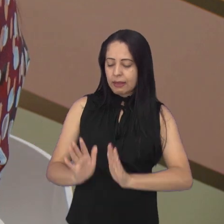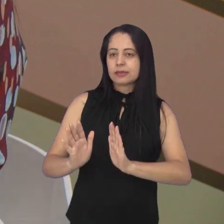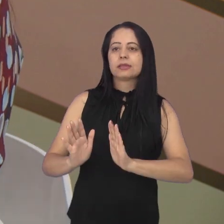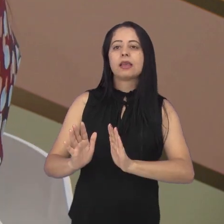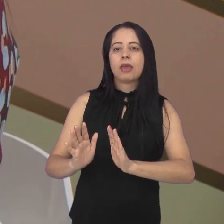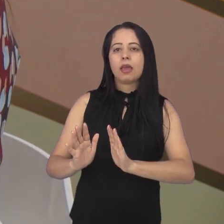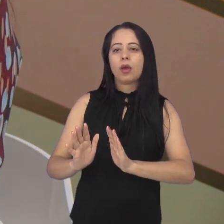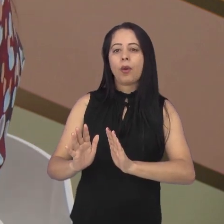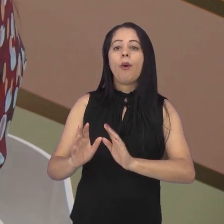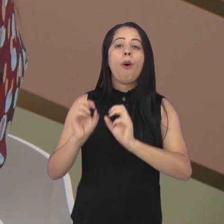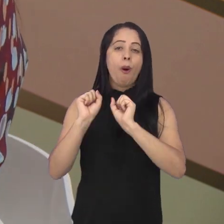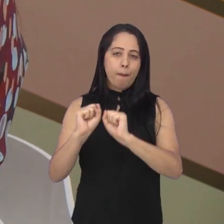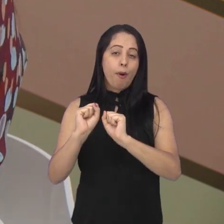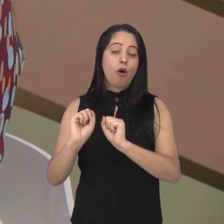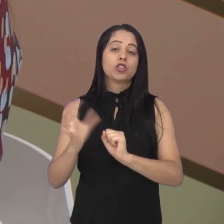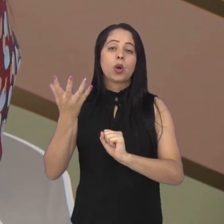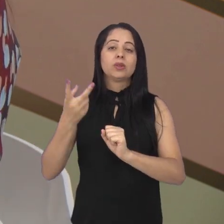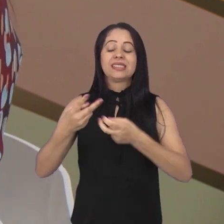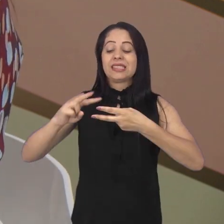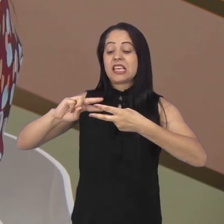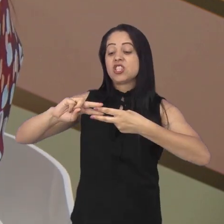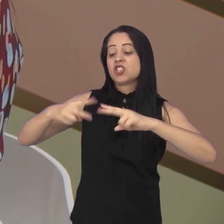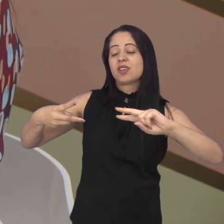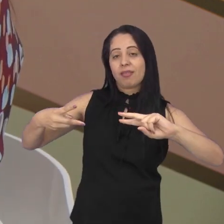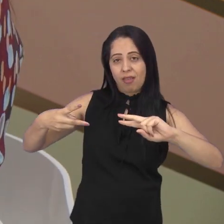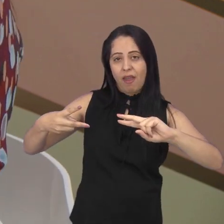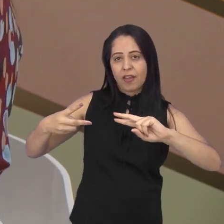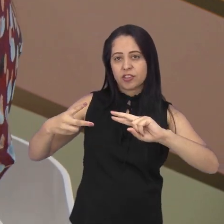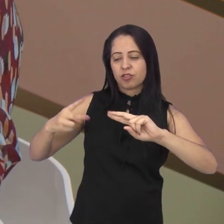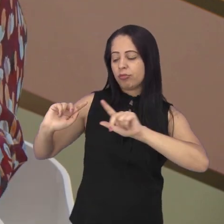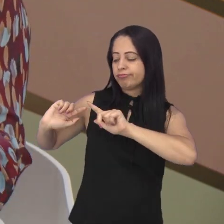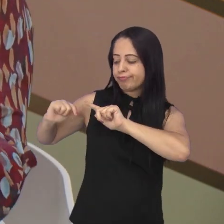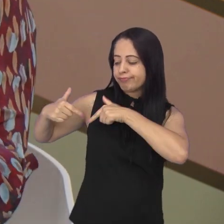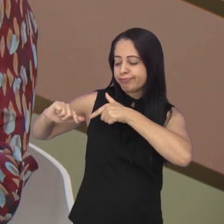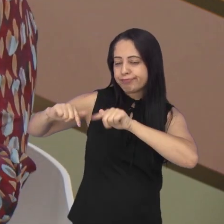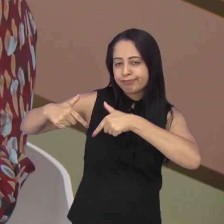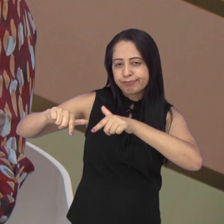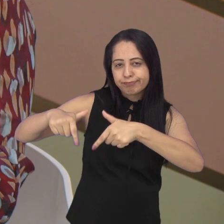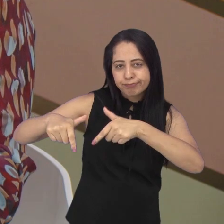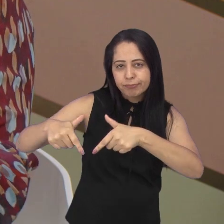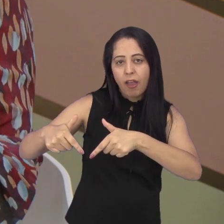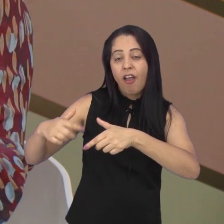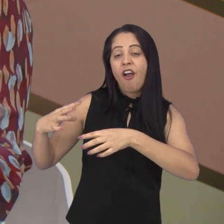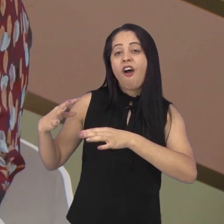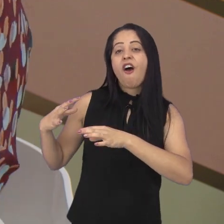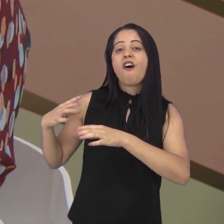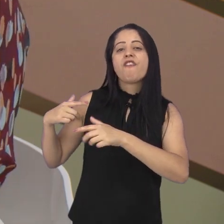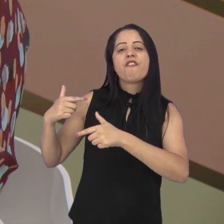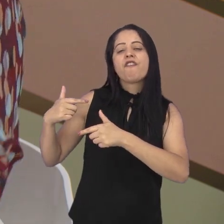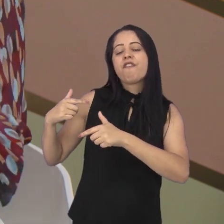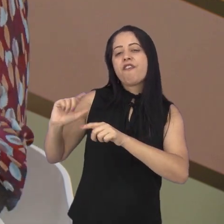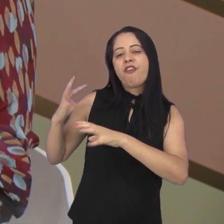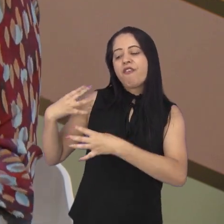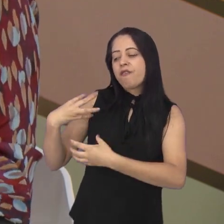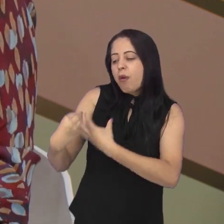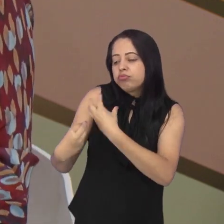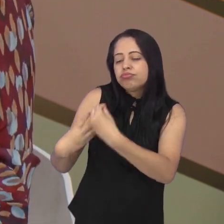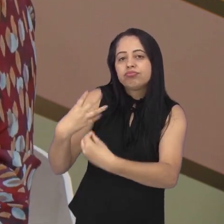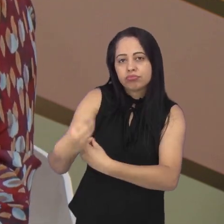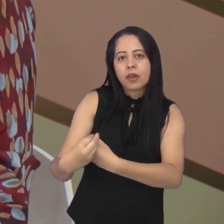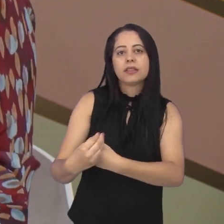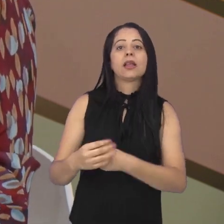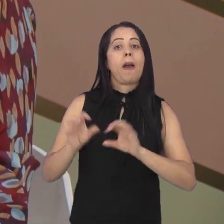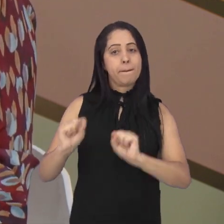dos nossos pais, dos nossos familiares e depende muito da nossa predisposição em desenvolver aquela alergia e o ambiente que a